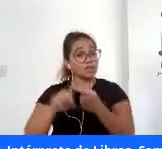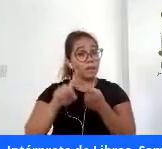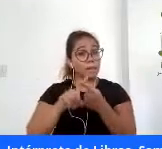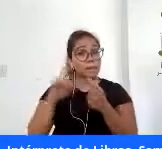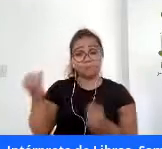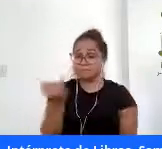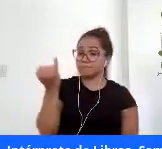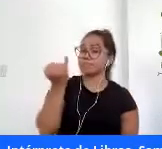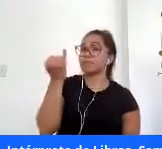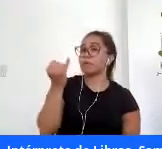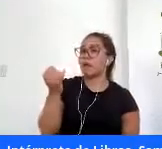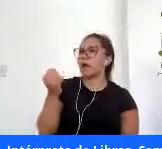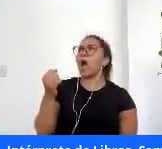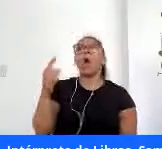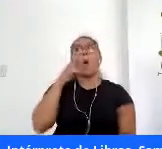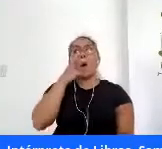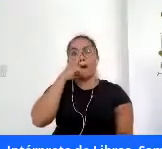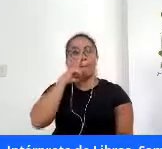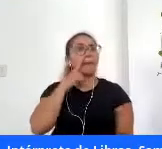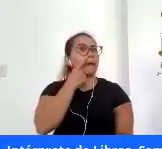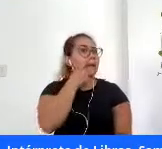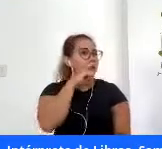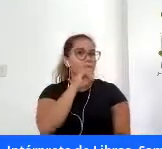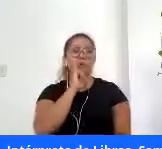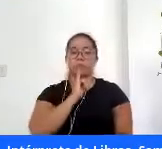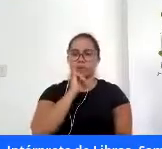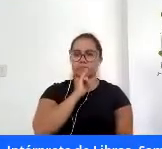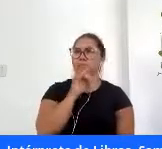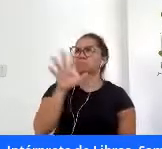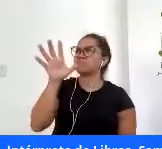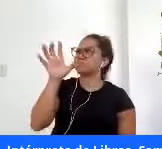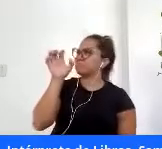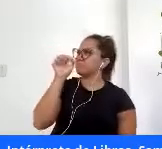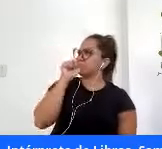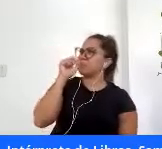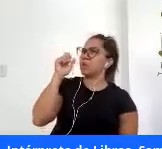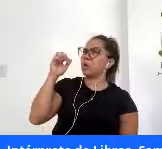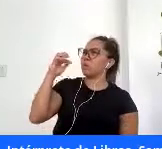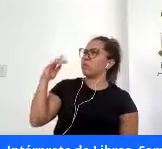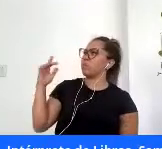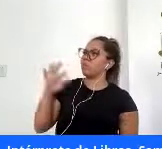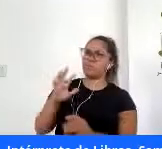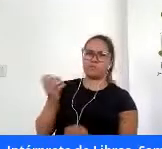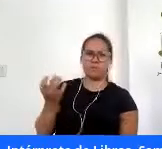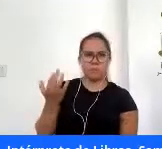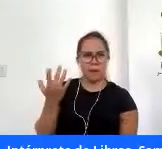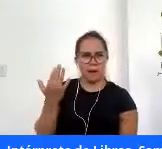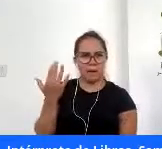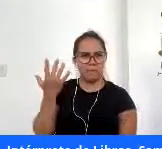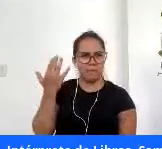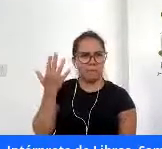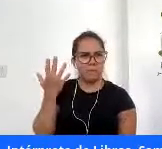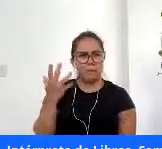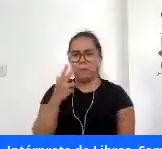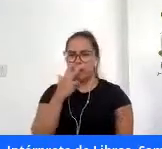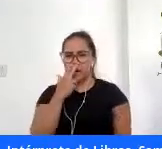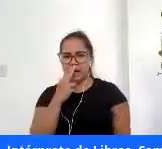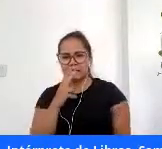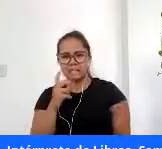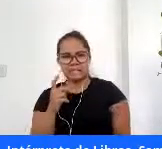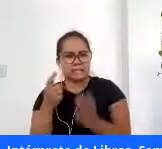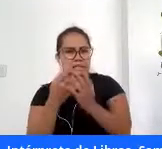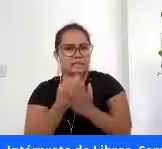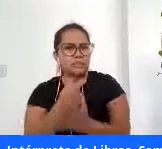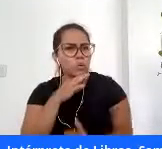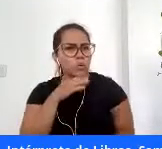para alertar em relação a perigo. Quando você sente um cheiro de fumaça, um cheiro de algo tóxico, e aí você vai evitar aquilo